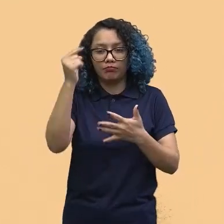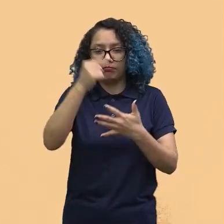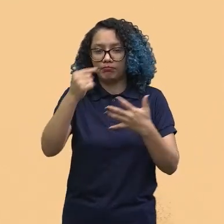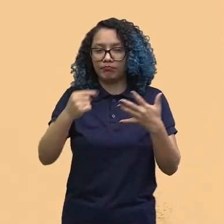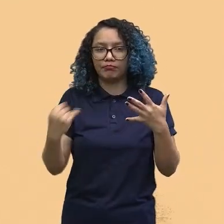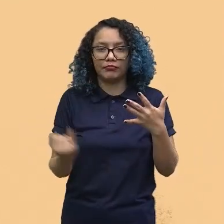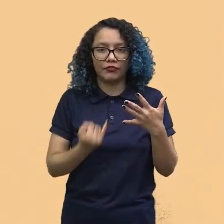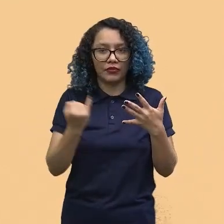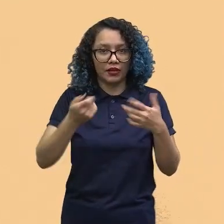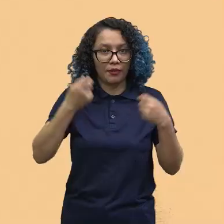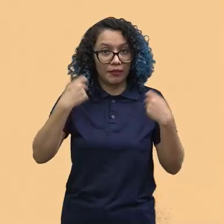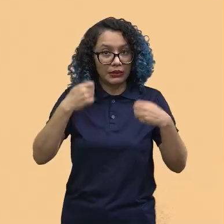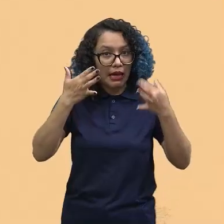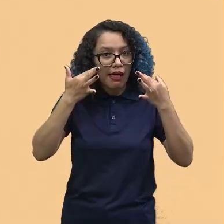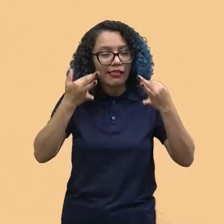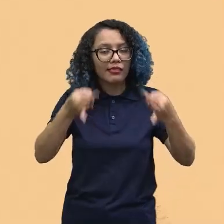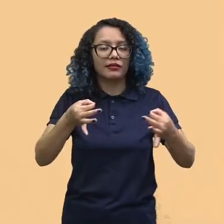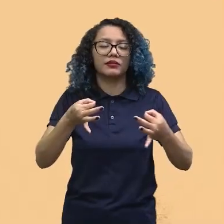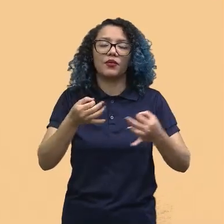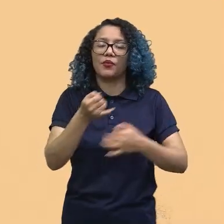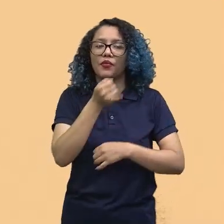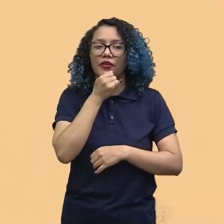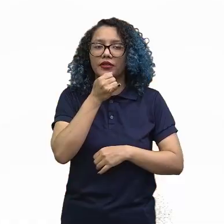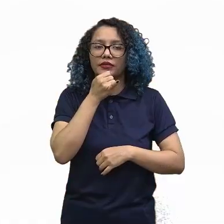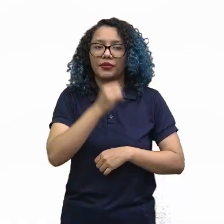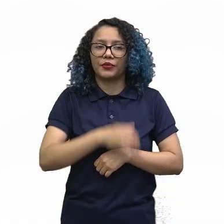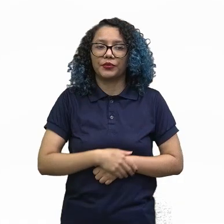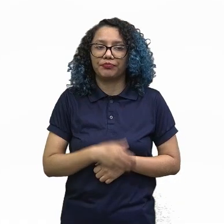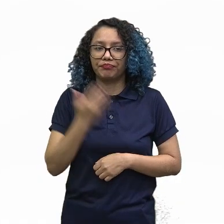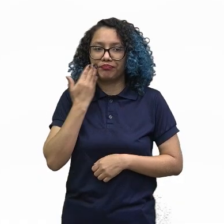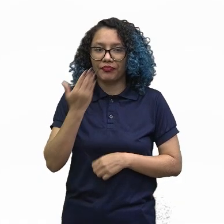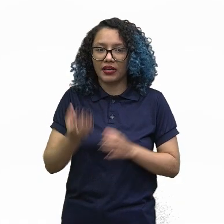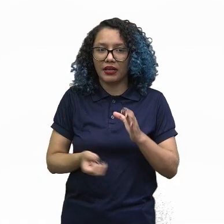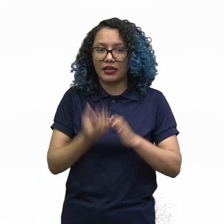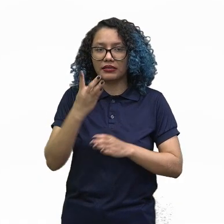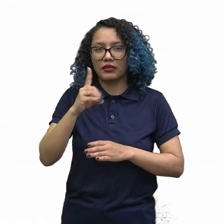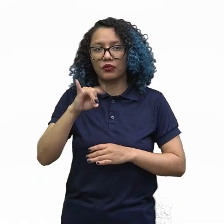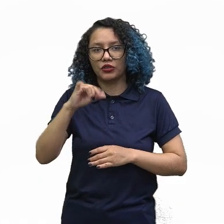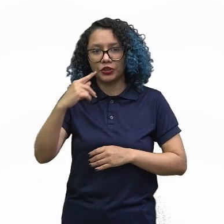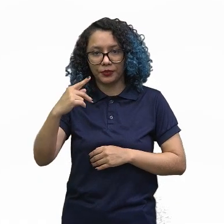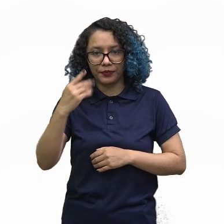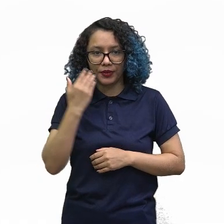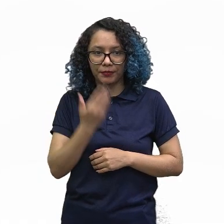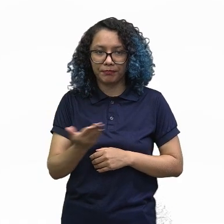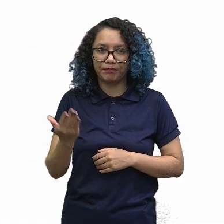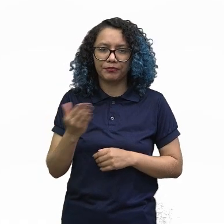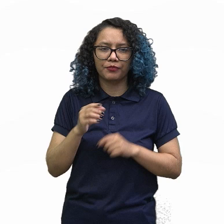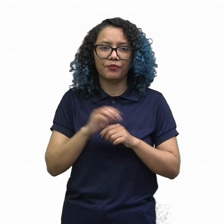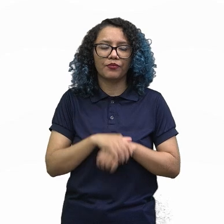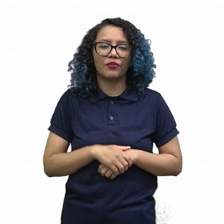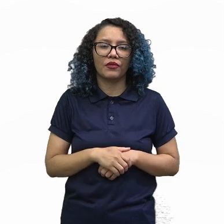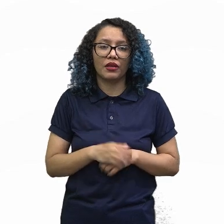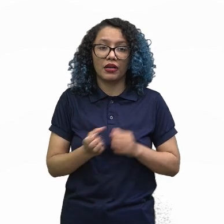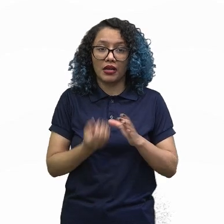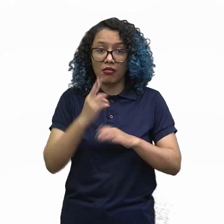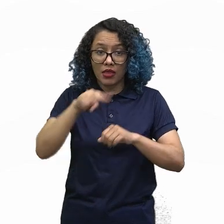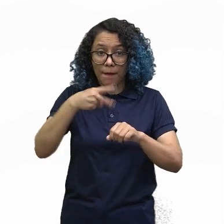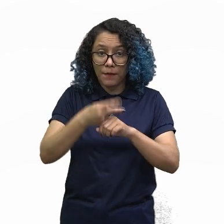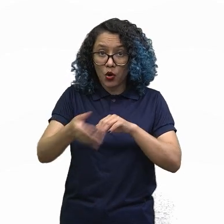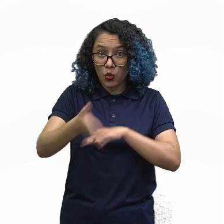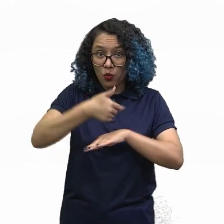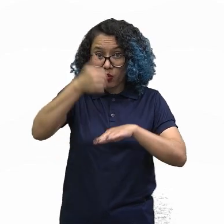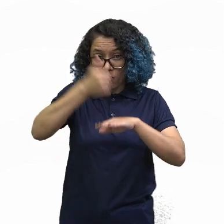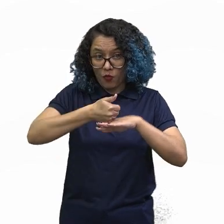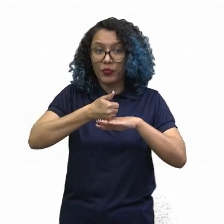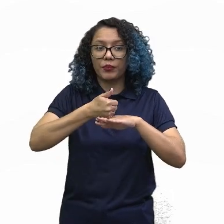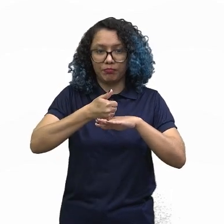importantes para darmos atenção, como, por exemplo, a criação da DIP. criado após esse golpe